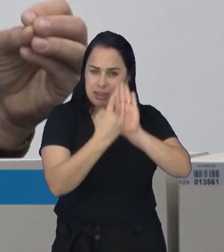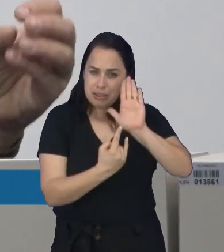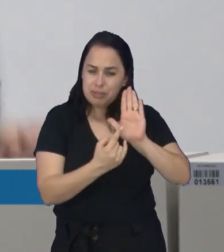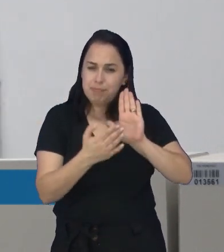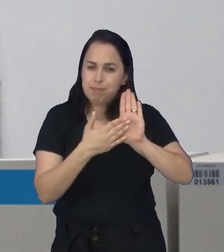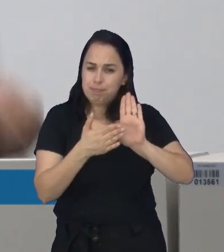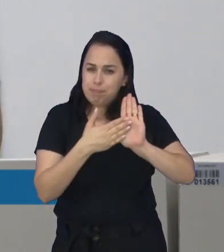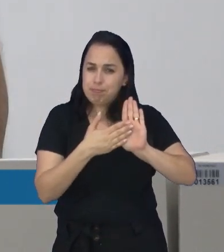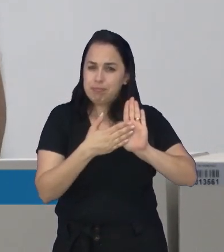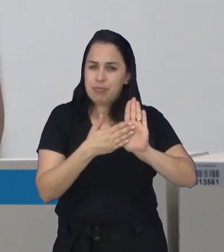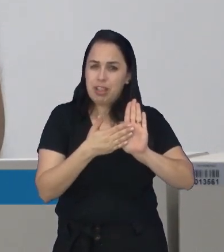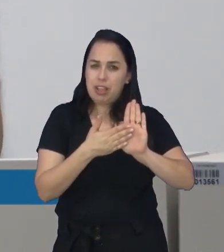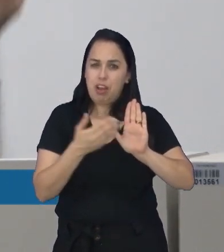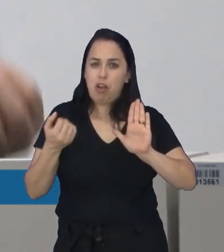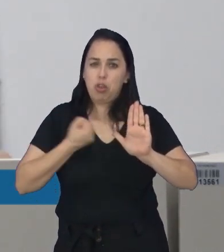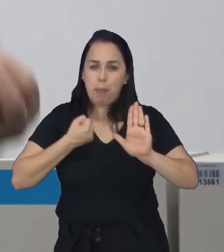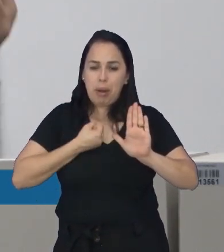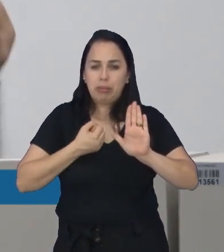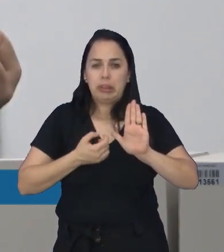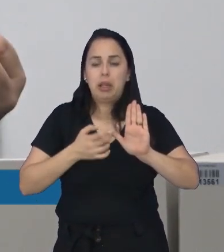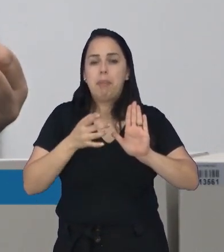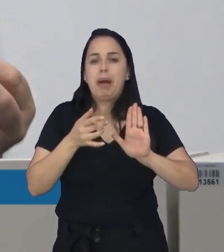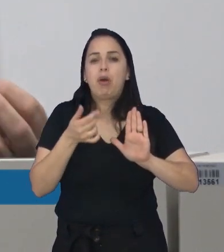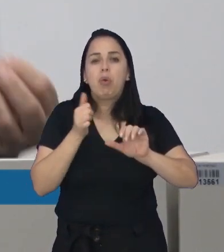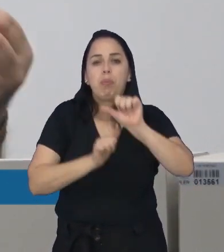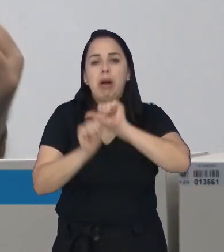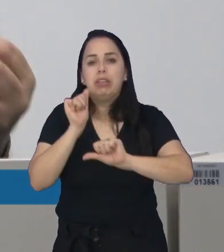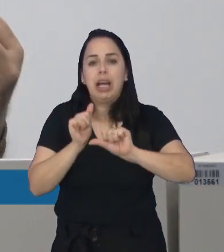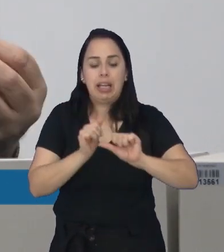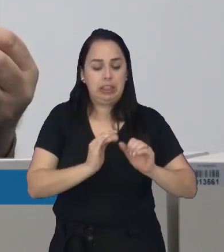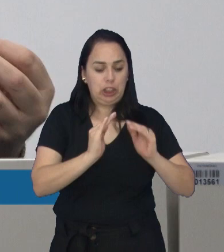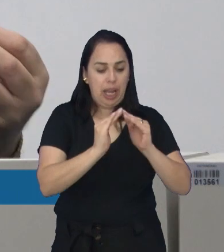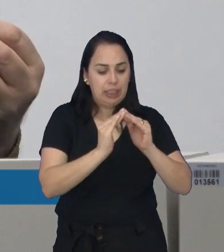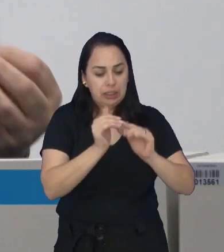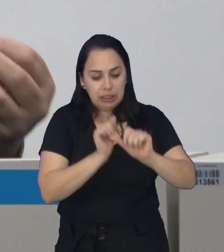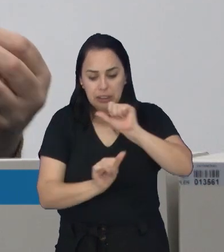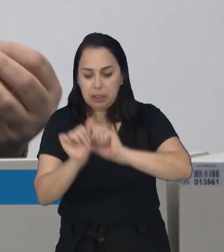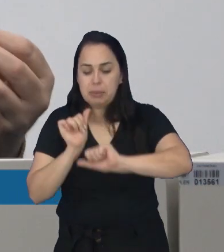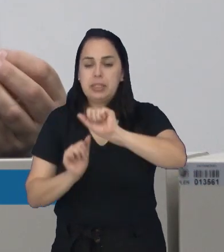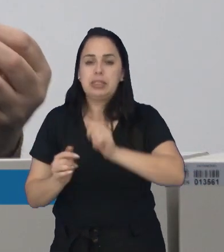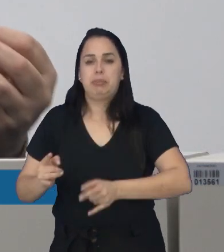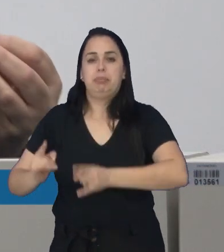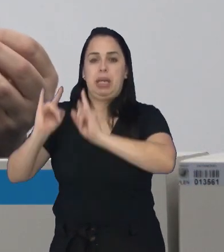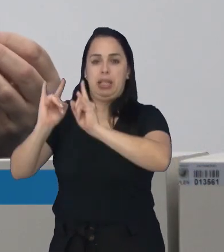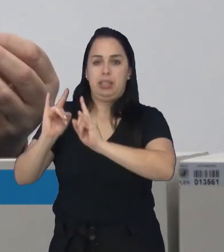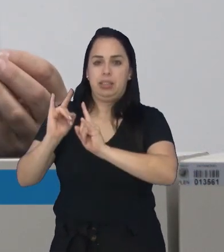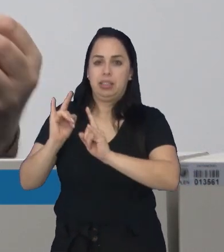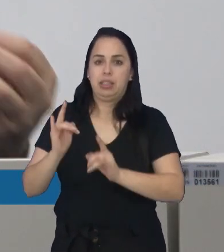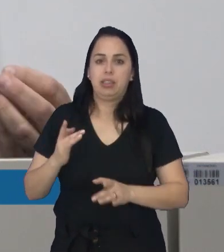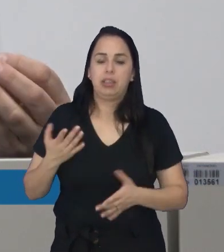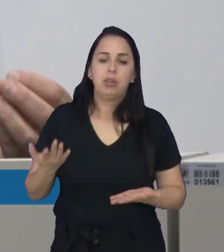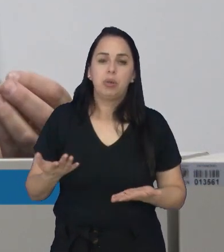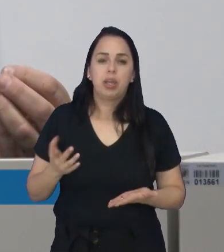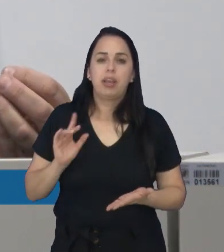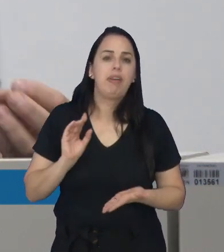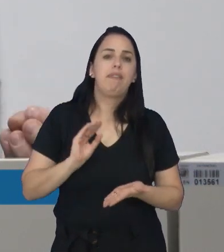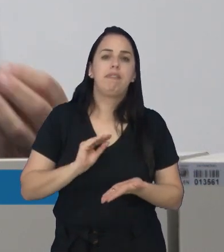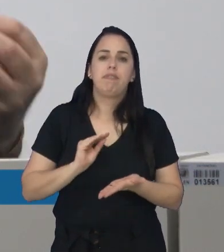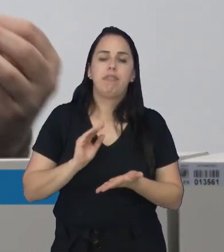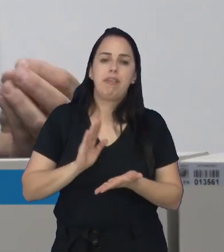imóveis para você fazer uma verticalização porque não adianta o que vai trazer população para essas localidades mais antigas da cidade é prédio